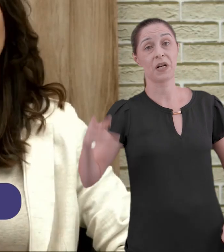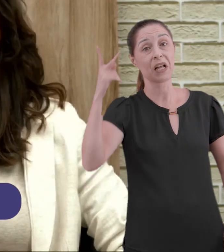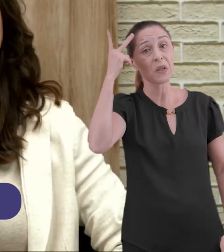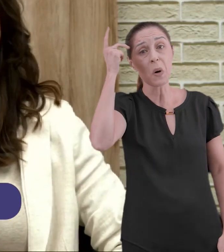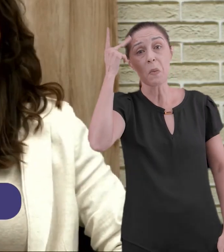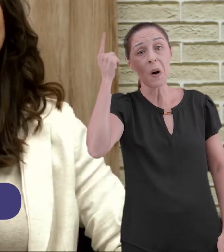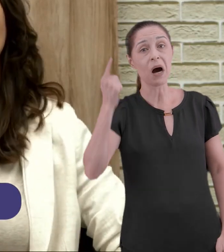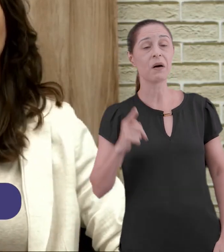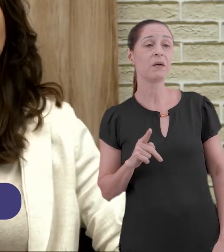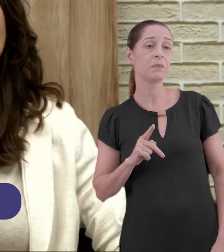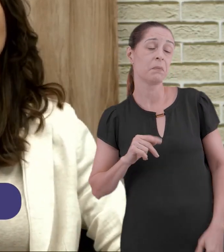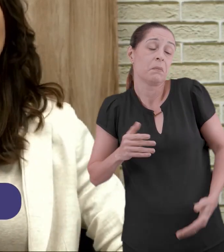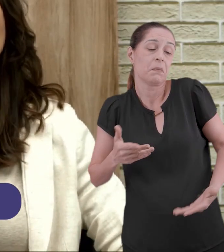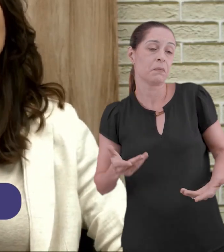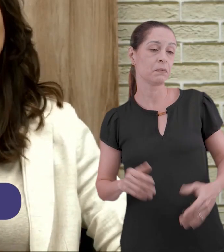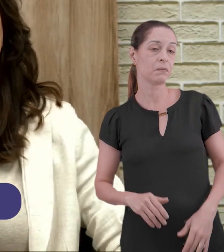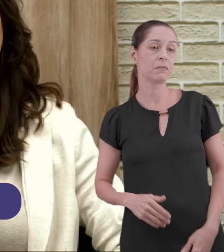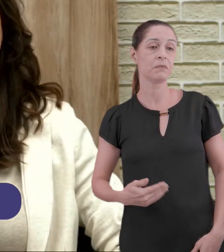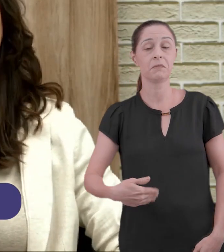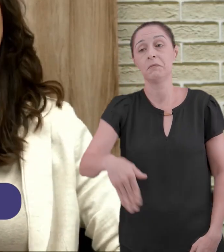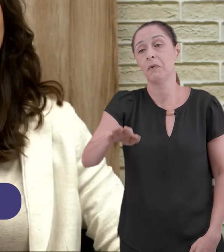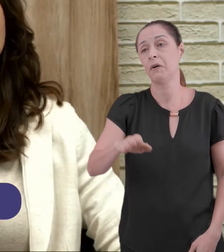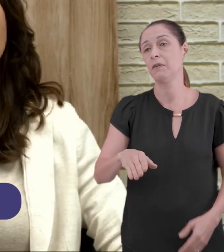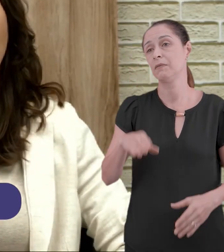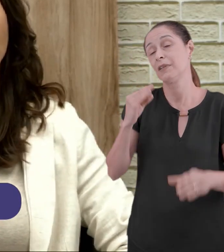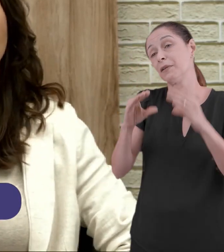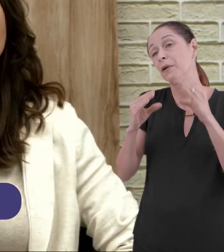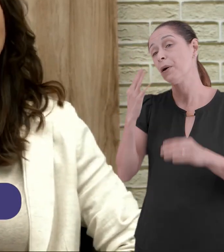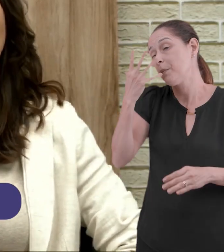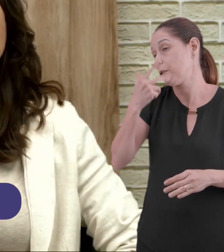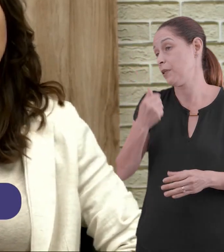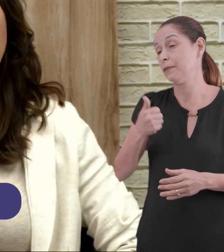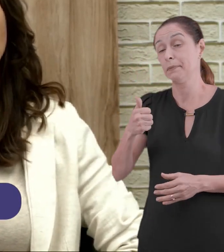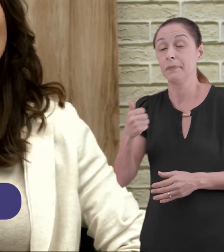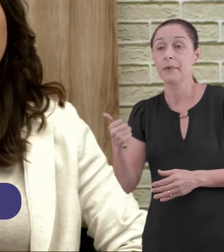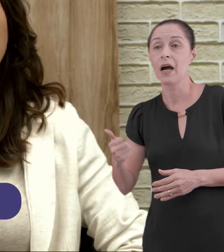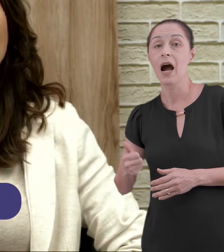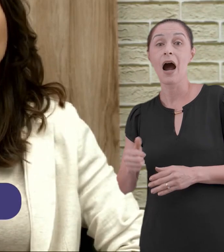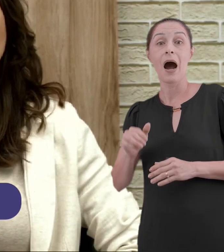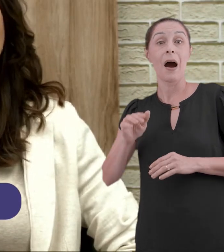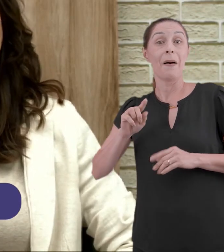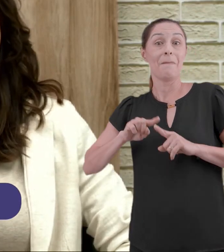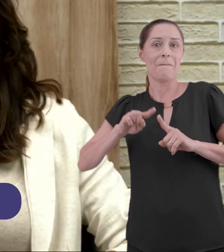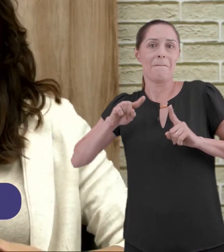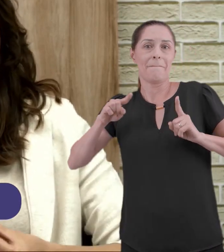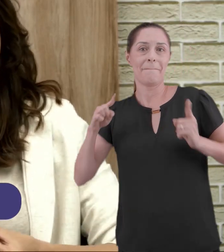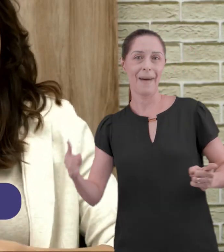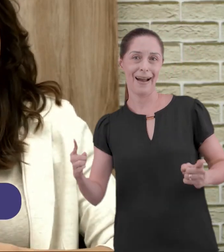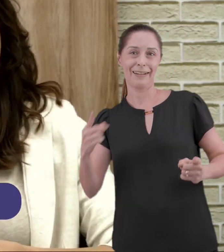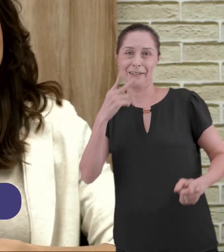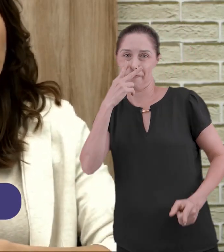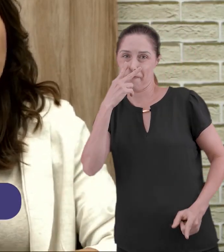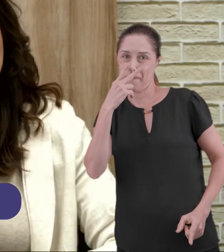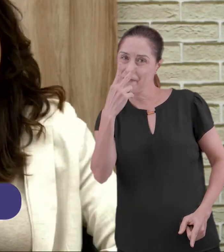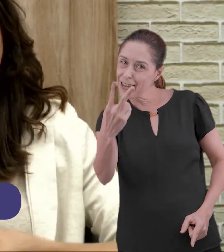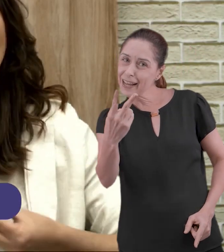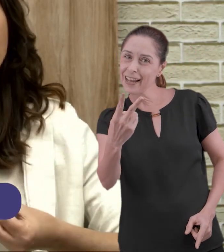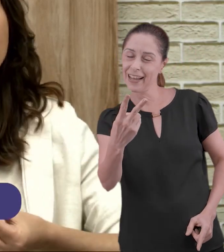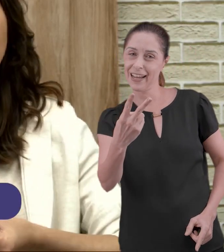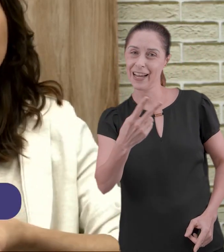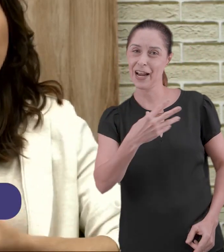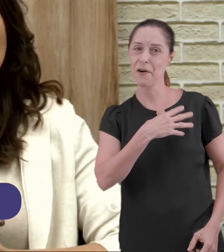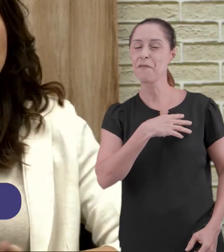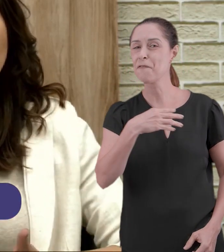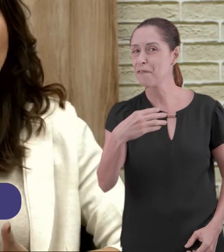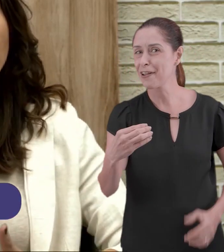essa família isso foi muito importante, ver que o seu filho estava participando, que a igreja, que as